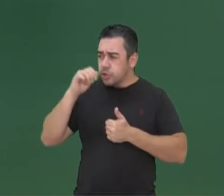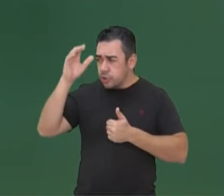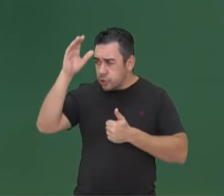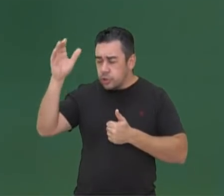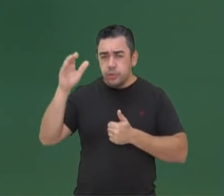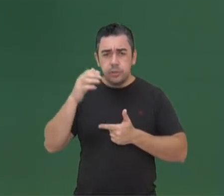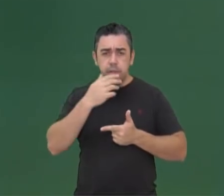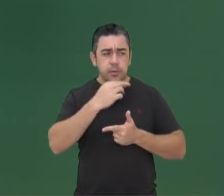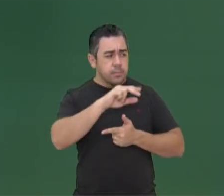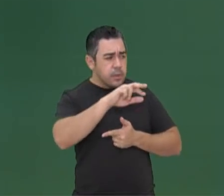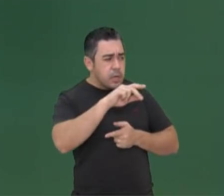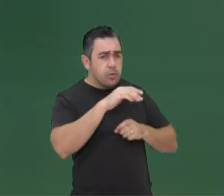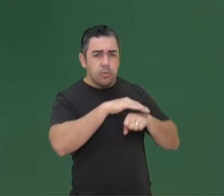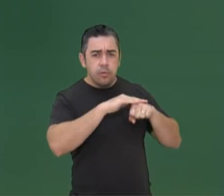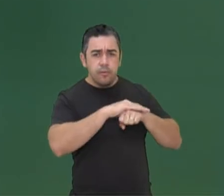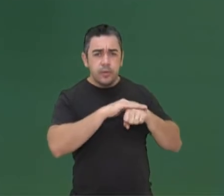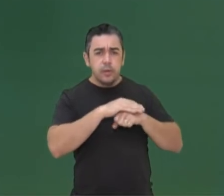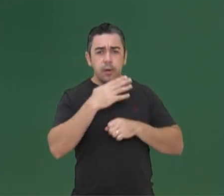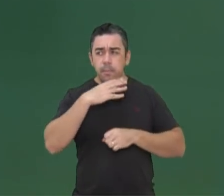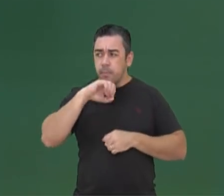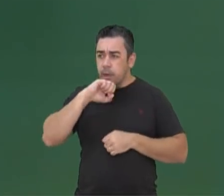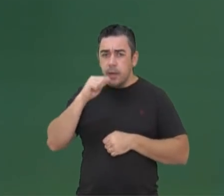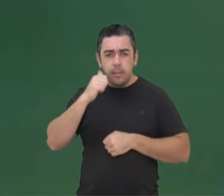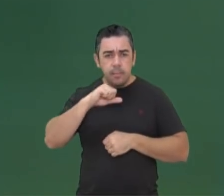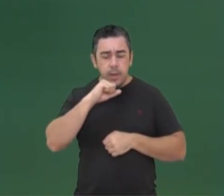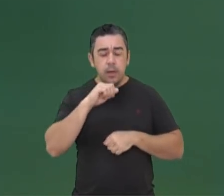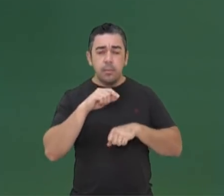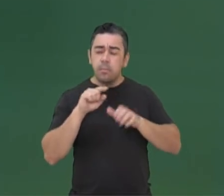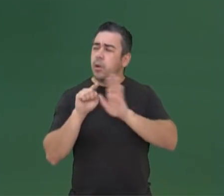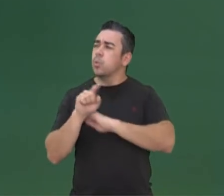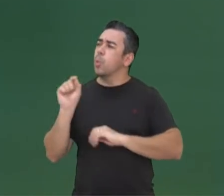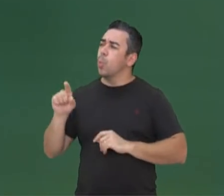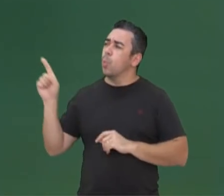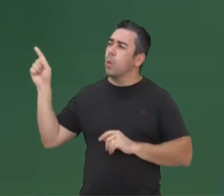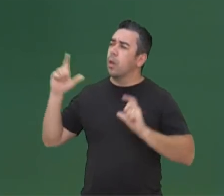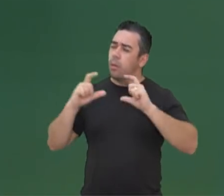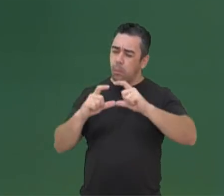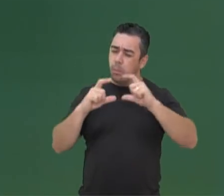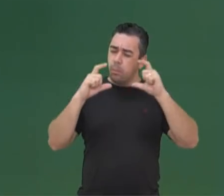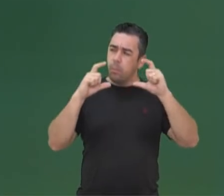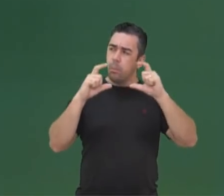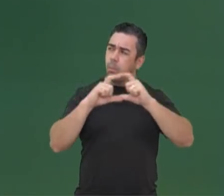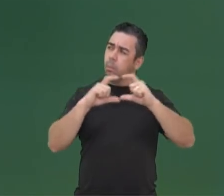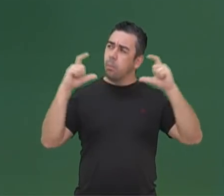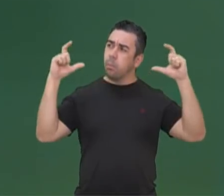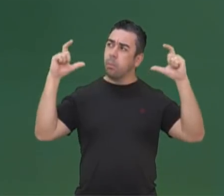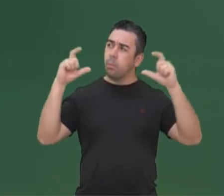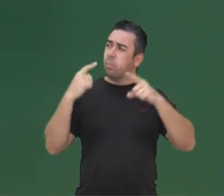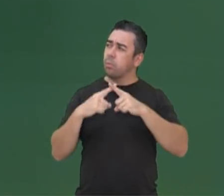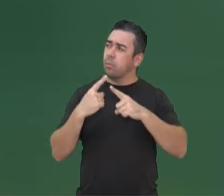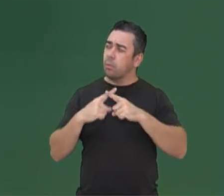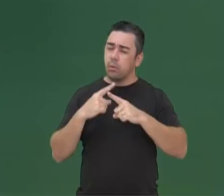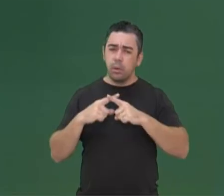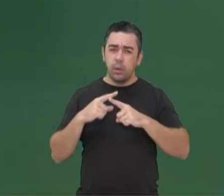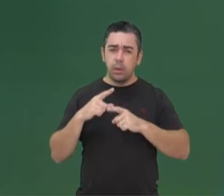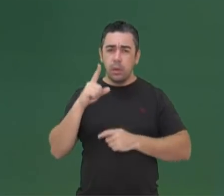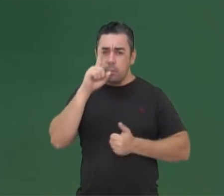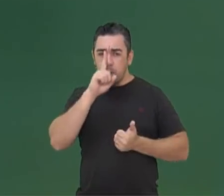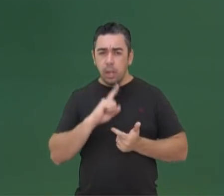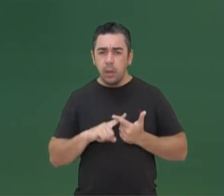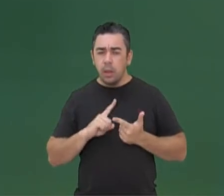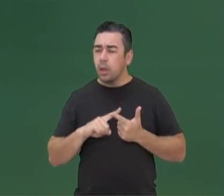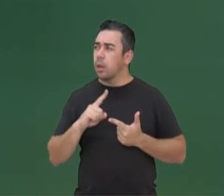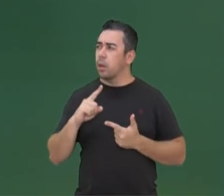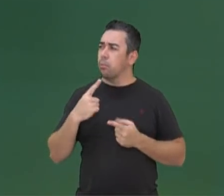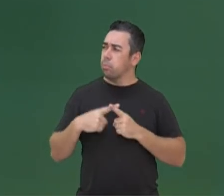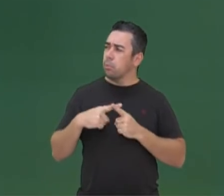um irmão mais velho, a mãe, o pai que está acompanhando com você essa aula. Pergunta, o que será que esse que é verde, ou esse que tem essas estruturas amarelas, essa aqui está